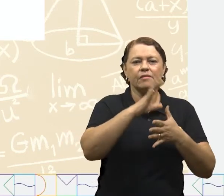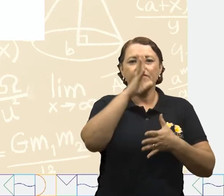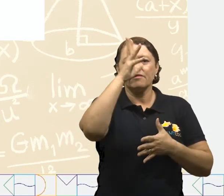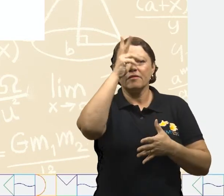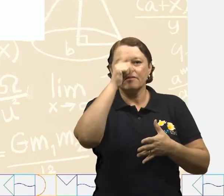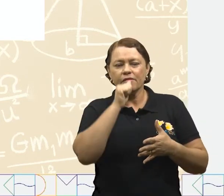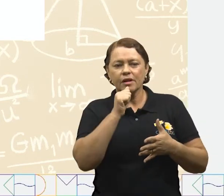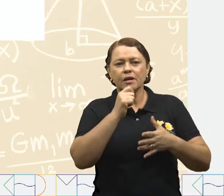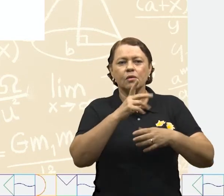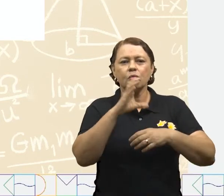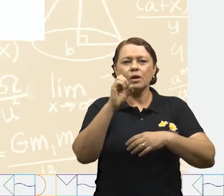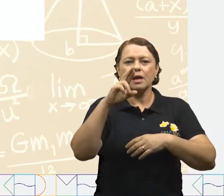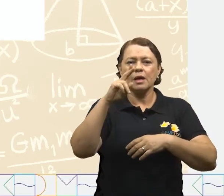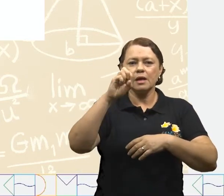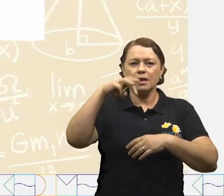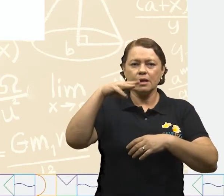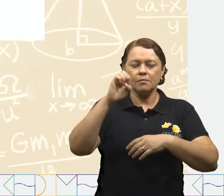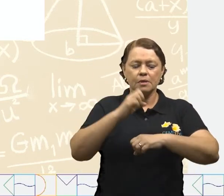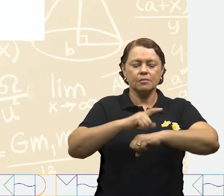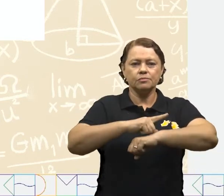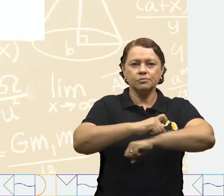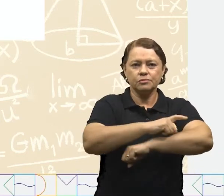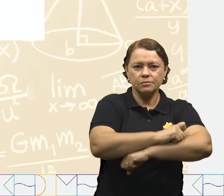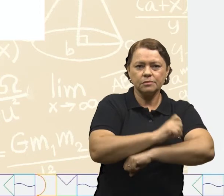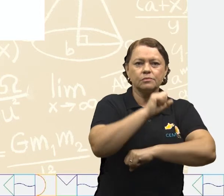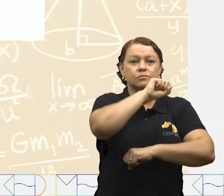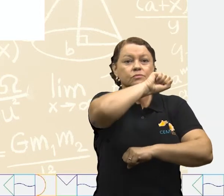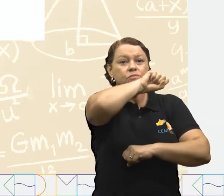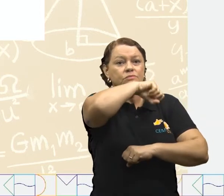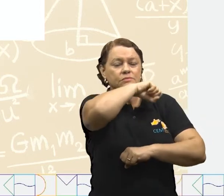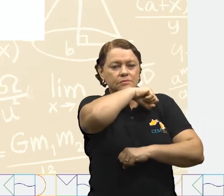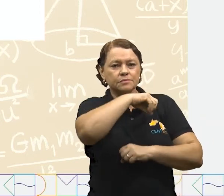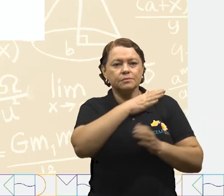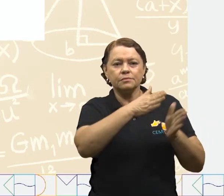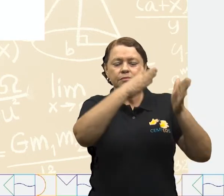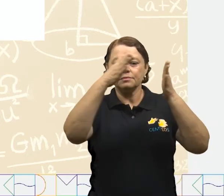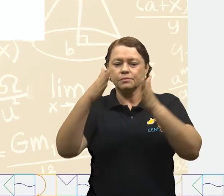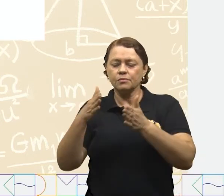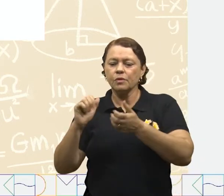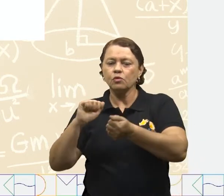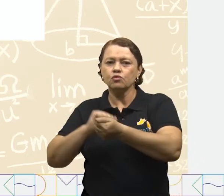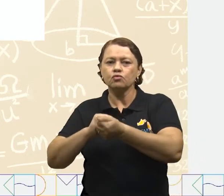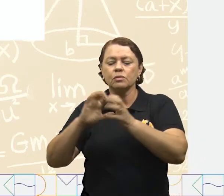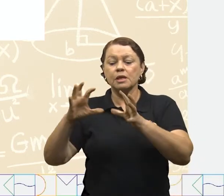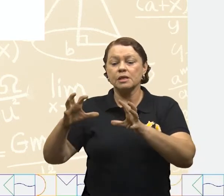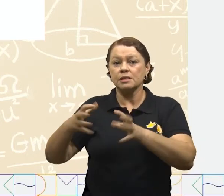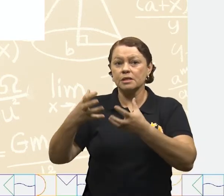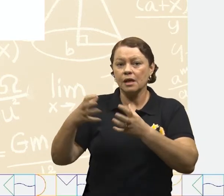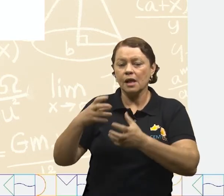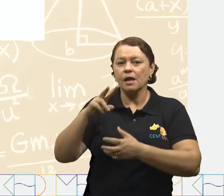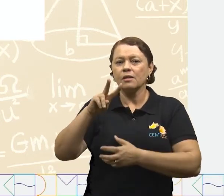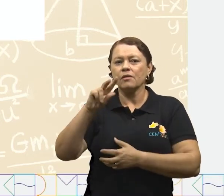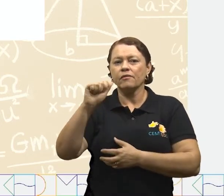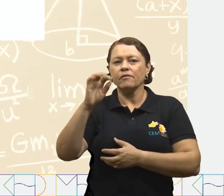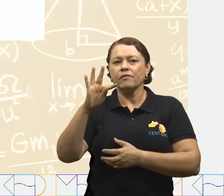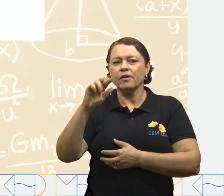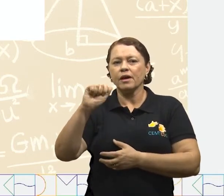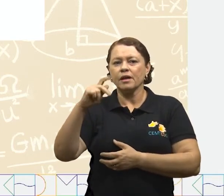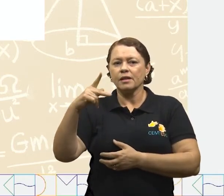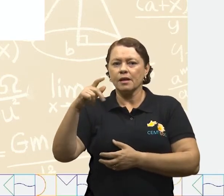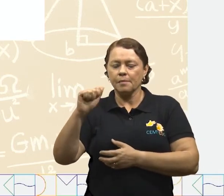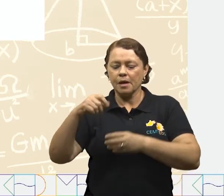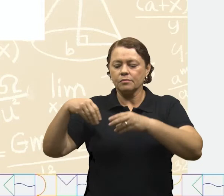guisado creme de camarão calabresa assada e os acompanhamentos temos aí a salada o vatapá